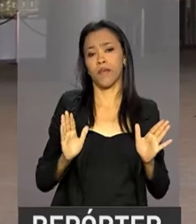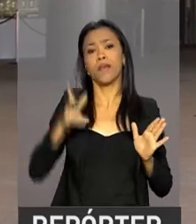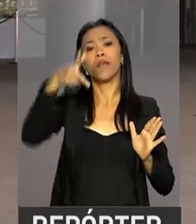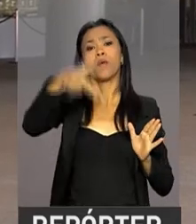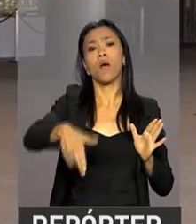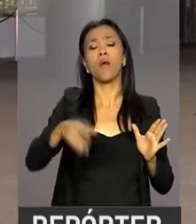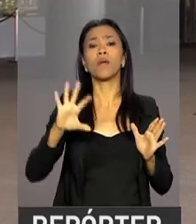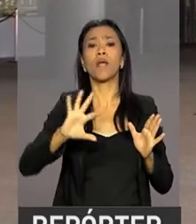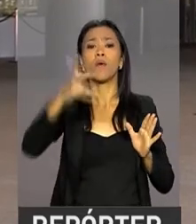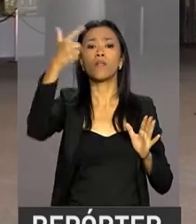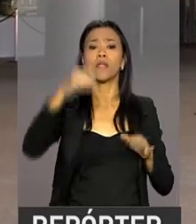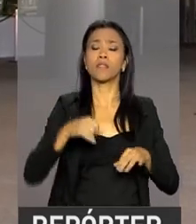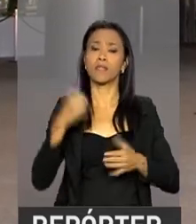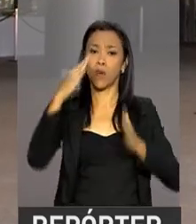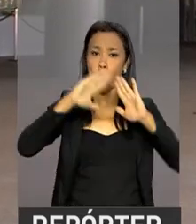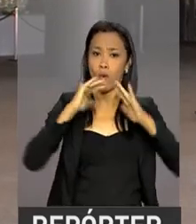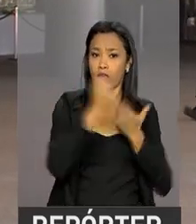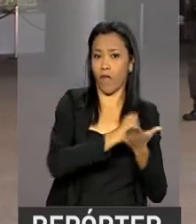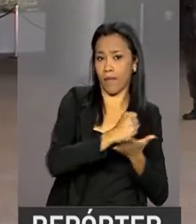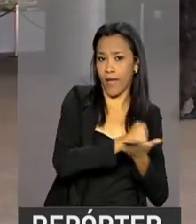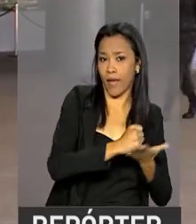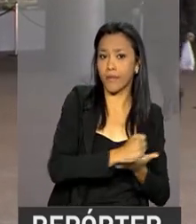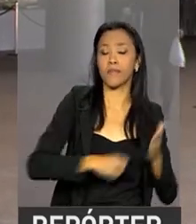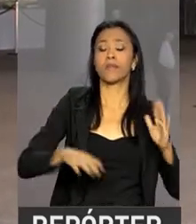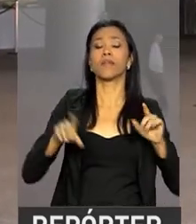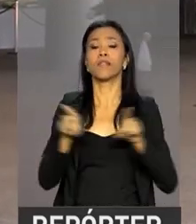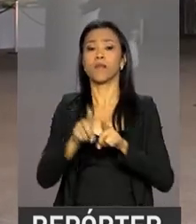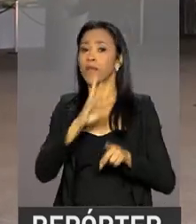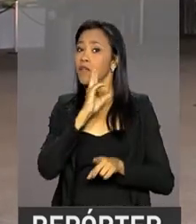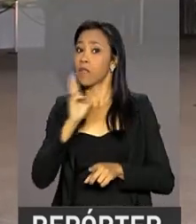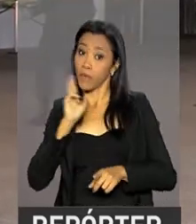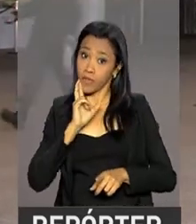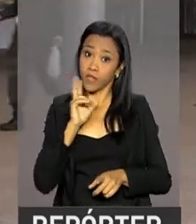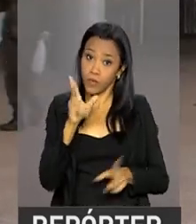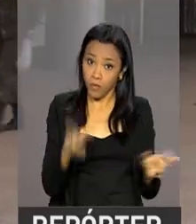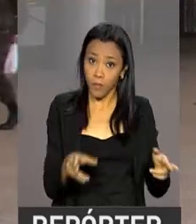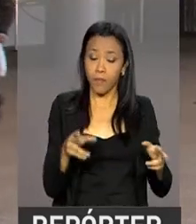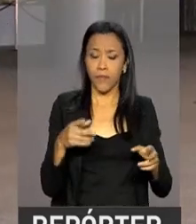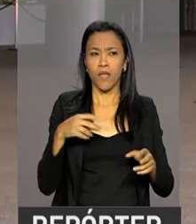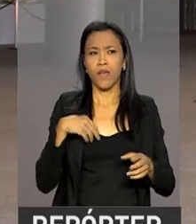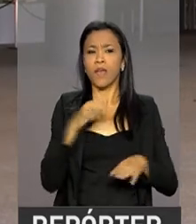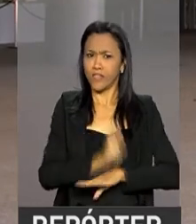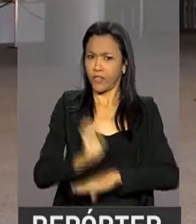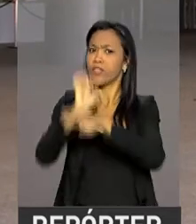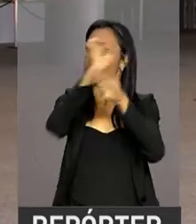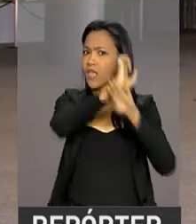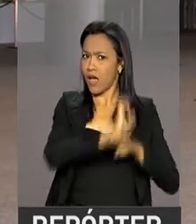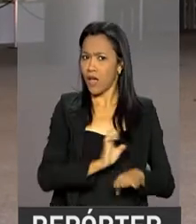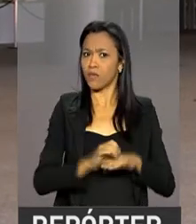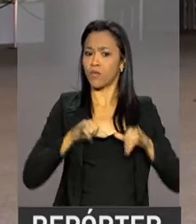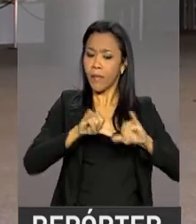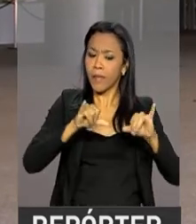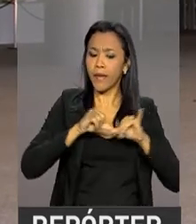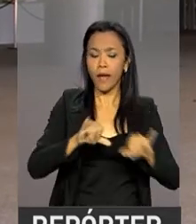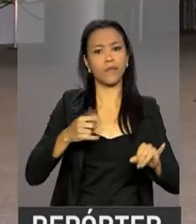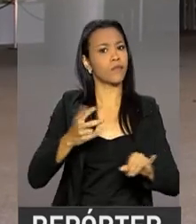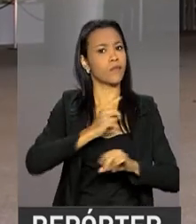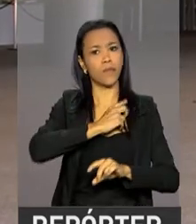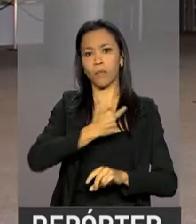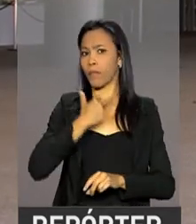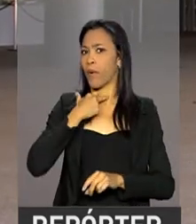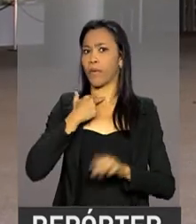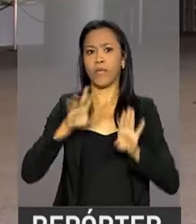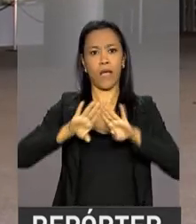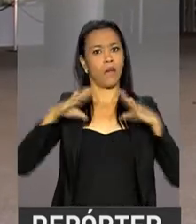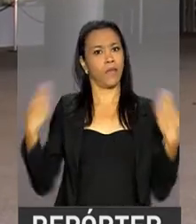exemplo, com as farmácias e restaurantes. Em muitos estados, atualmente, os supermercados não podem abrir nesses